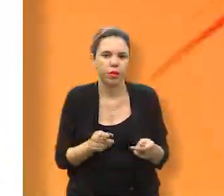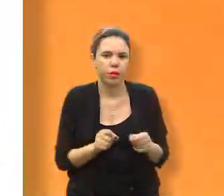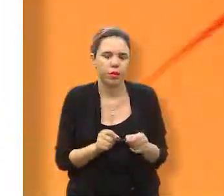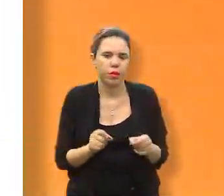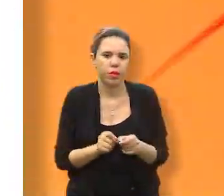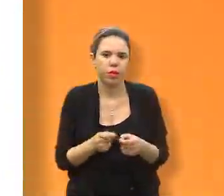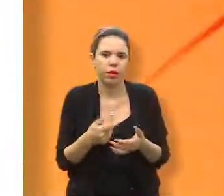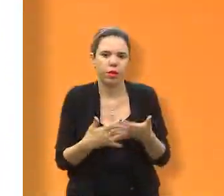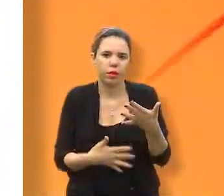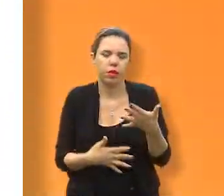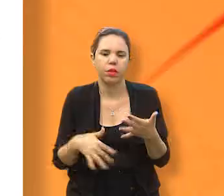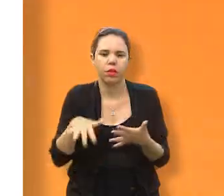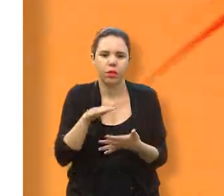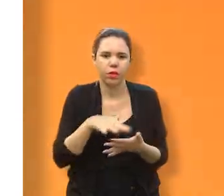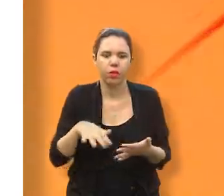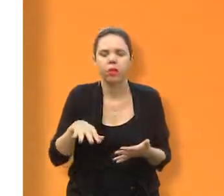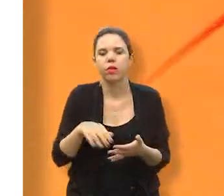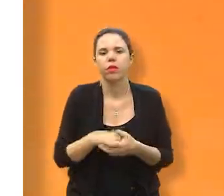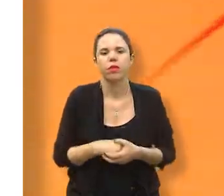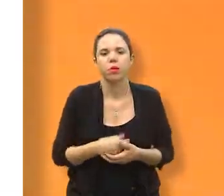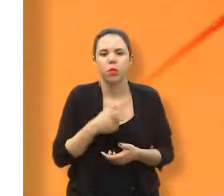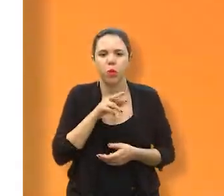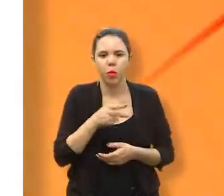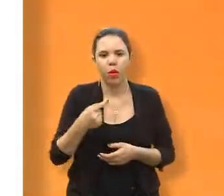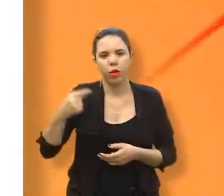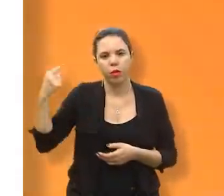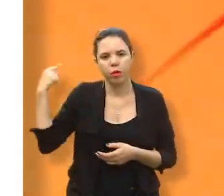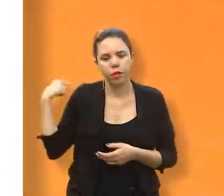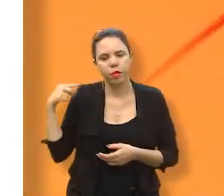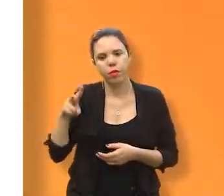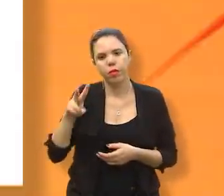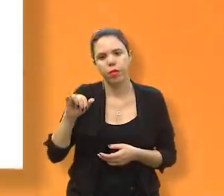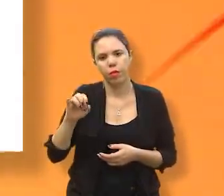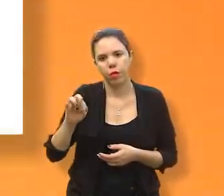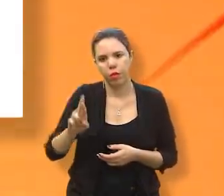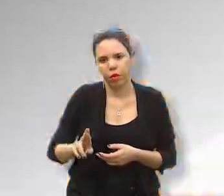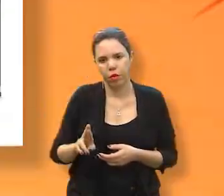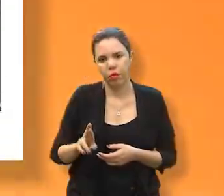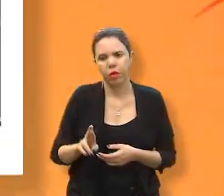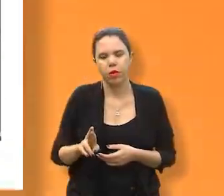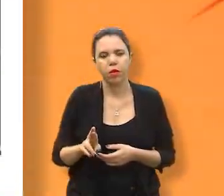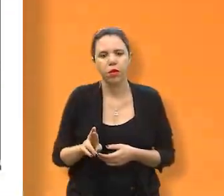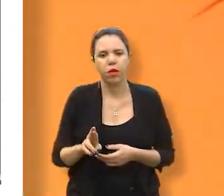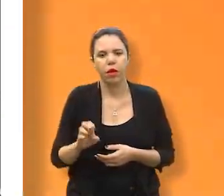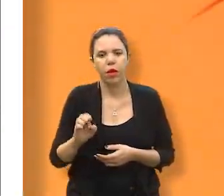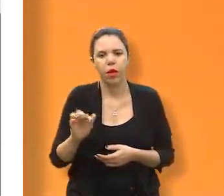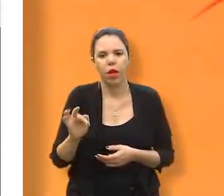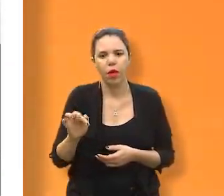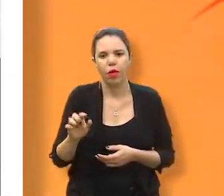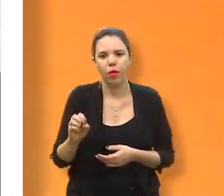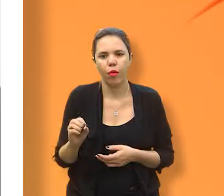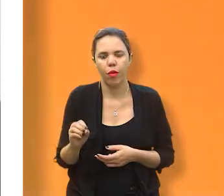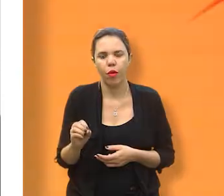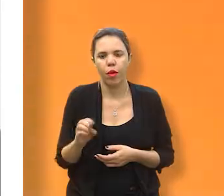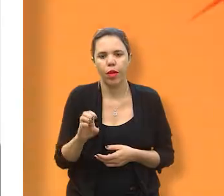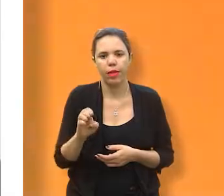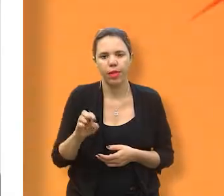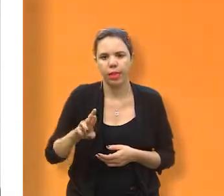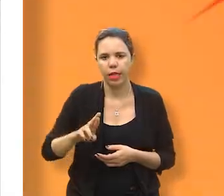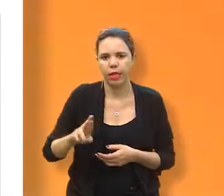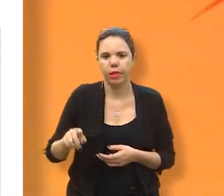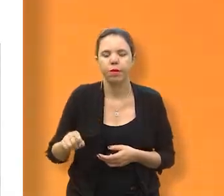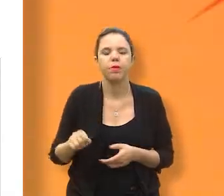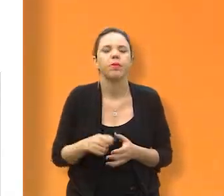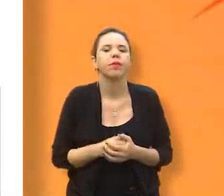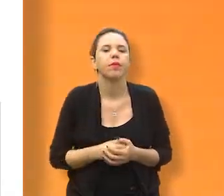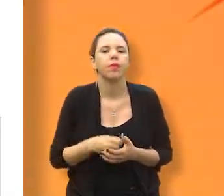os demais, né, o Rurik, que era o meu irmão na época, o Vitor, o Balagorn, que é o elfo, que é o César, e